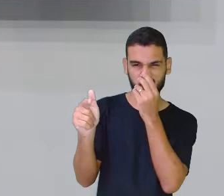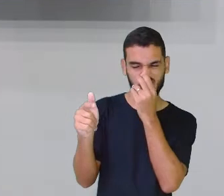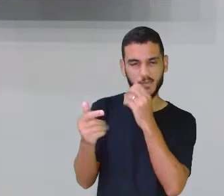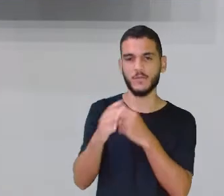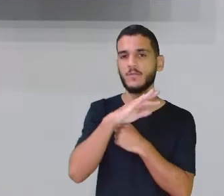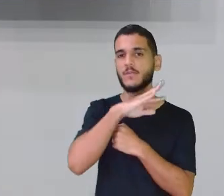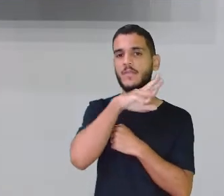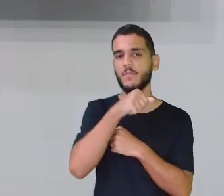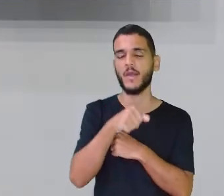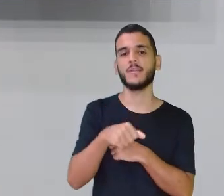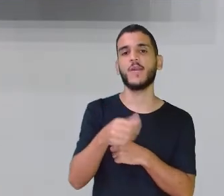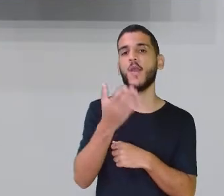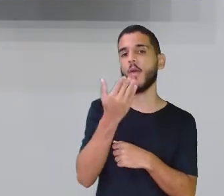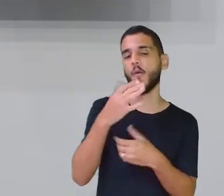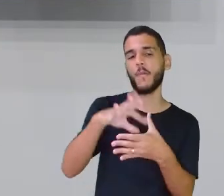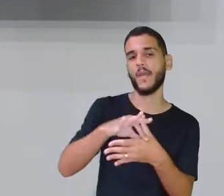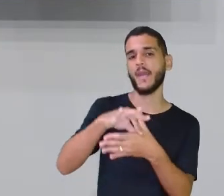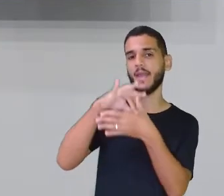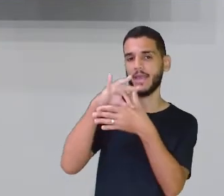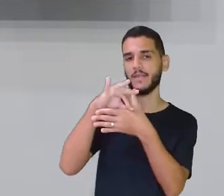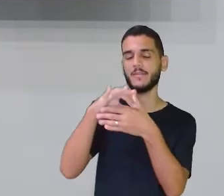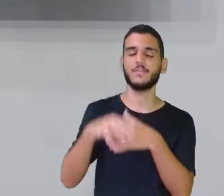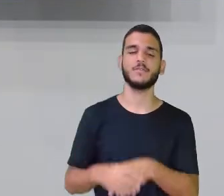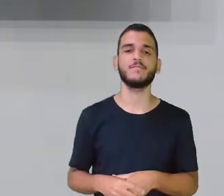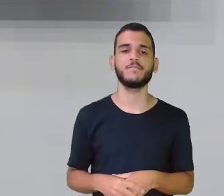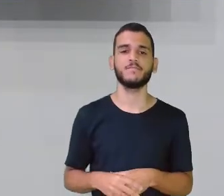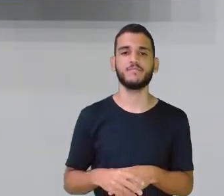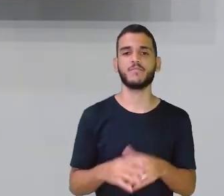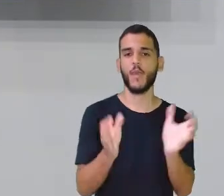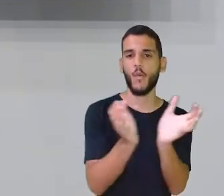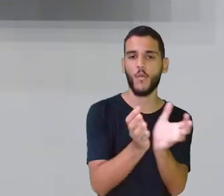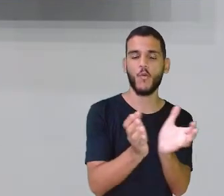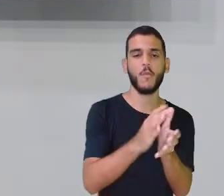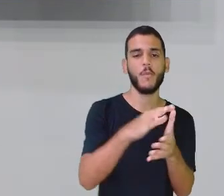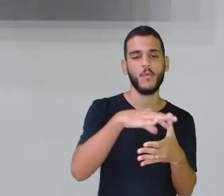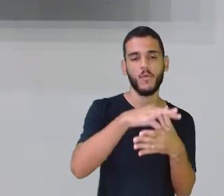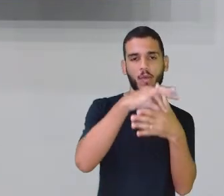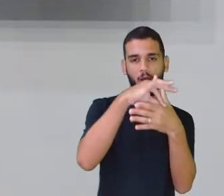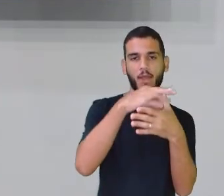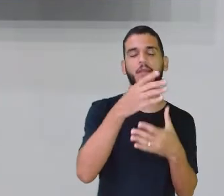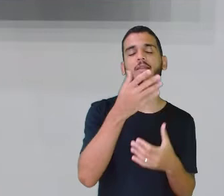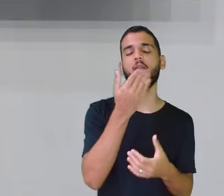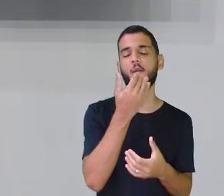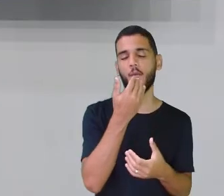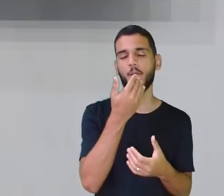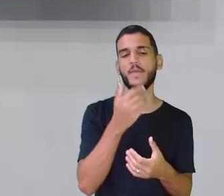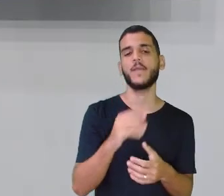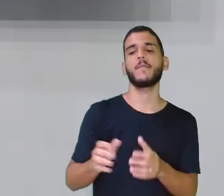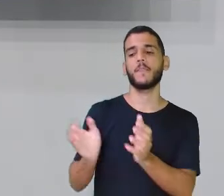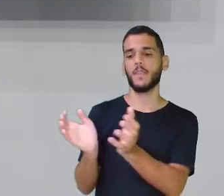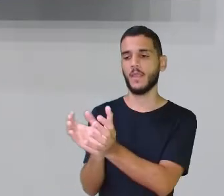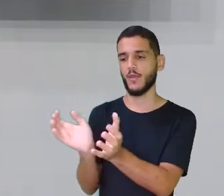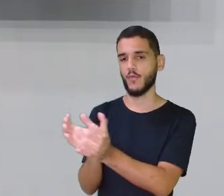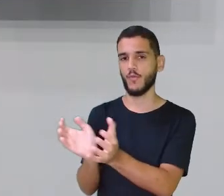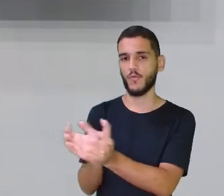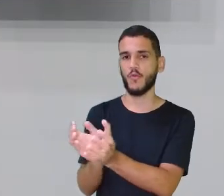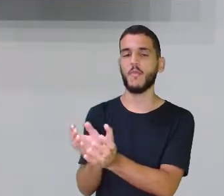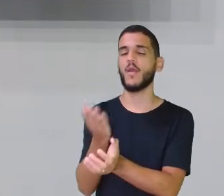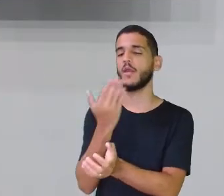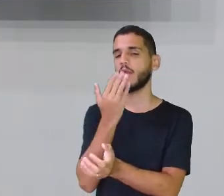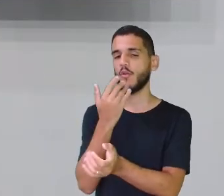carnívoros. Então, vocês vão ouvir muito isso, seres carnívoros e seres herbívoros. Carnívoros são animais que comem